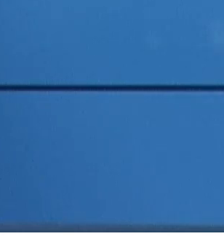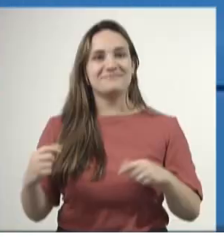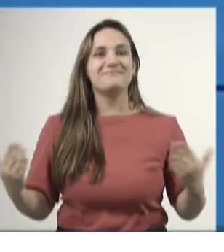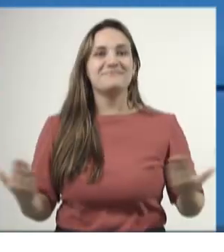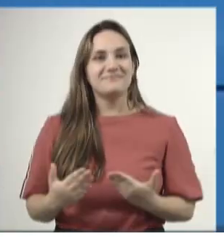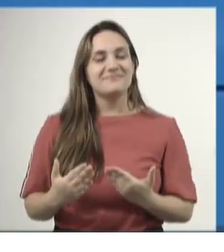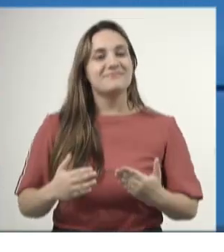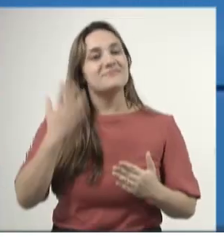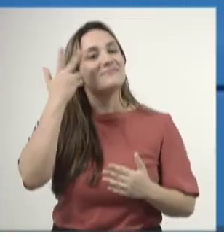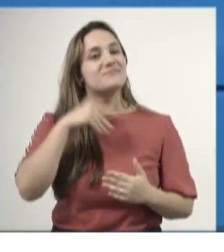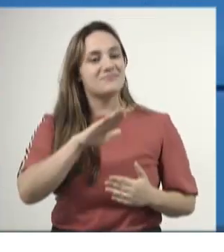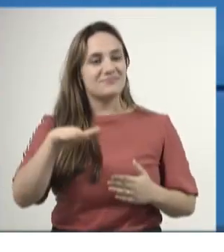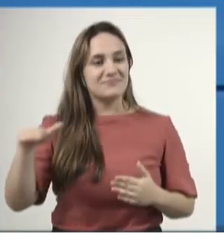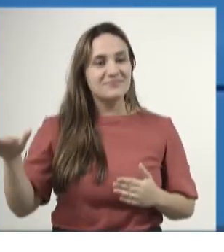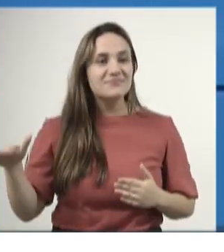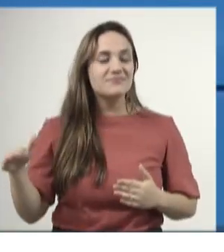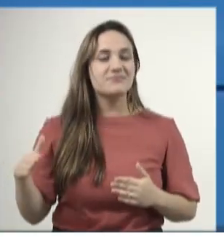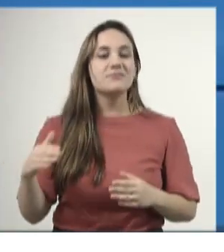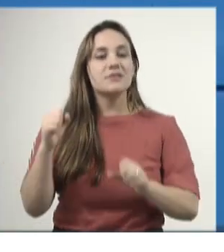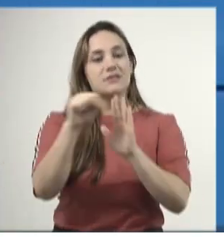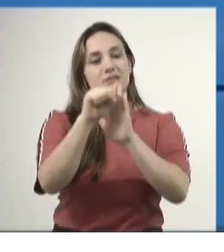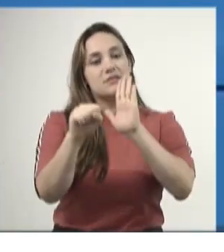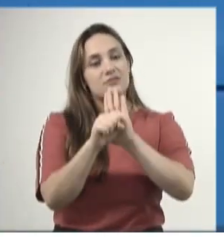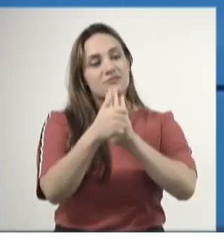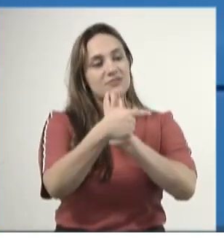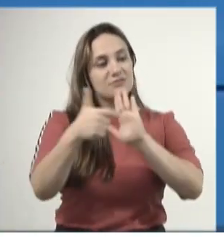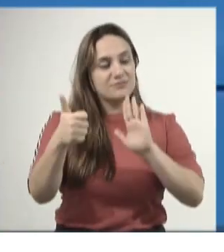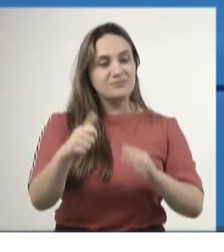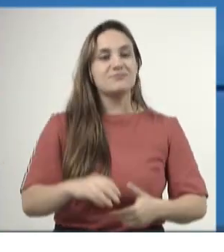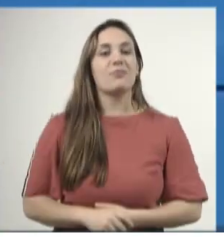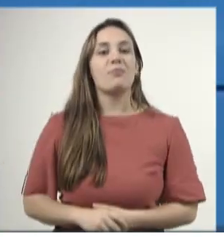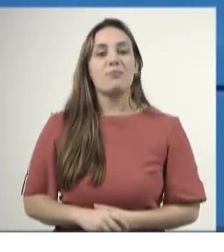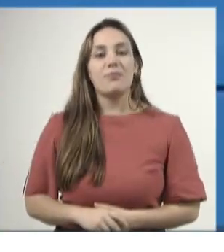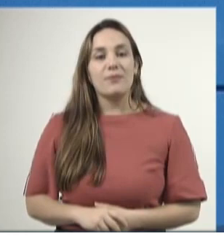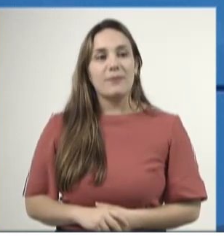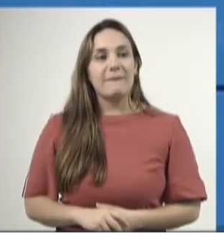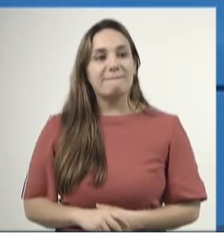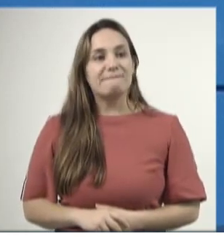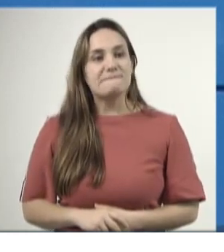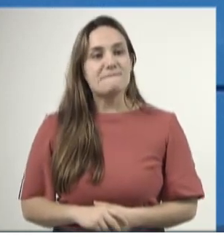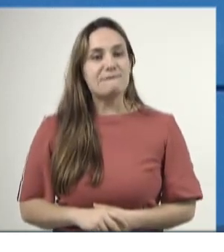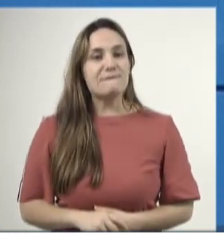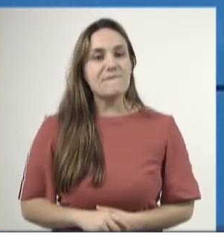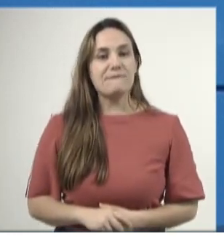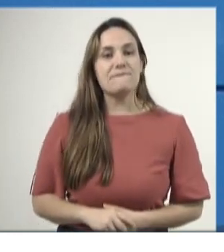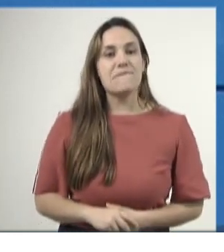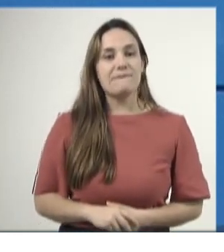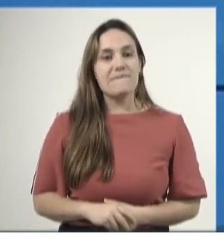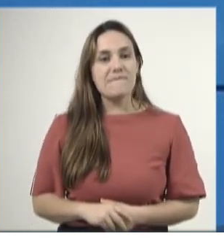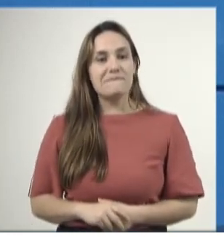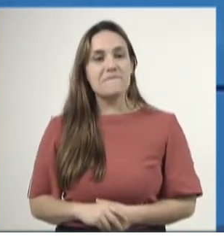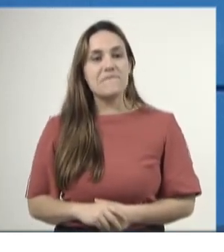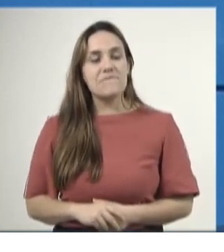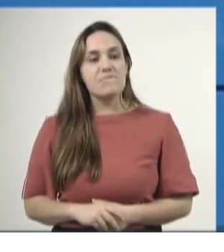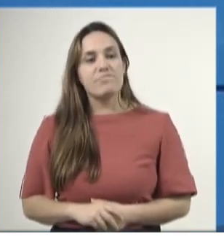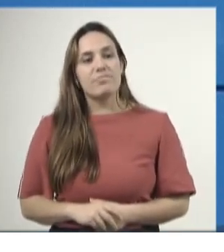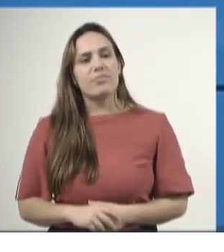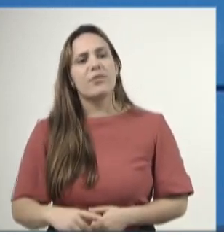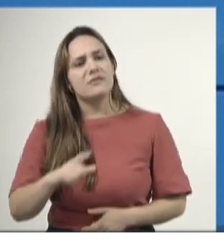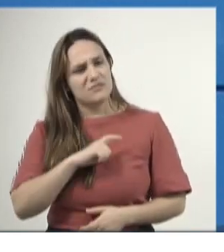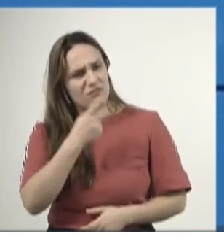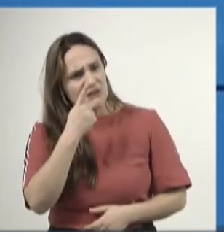crianças do século XXI. E a maioria dos... Pelo menos foi o que... A fala